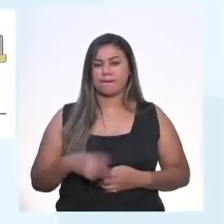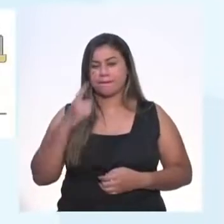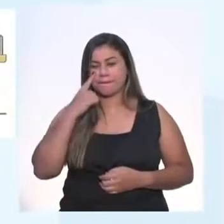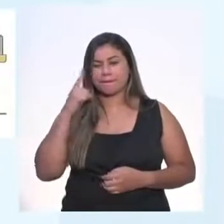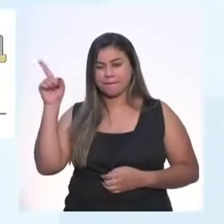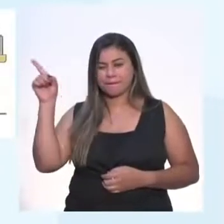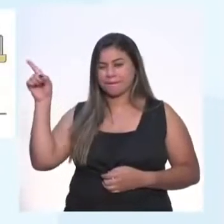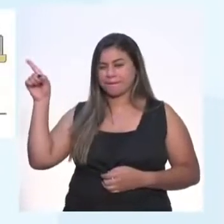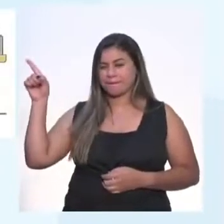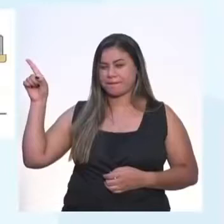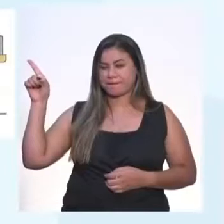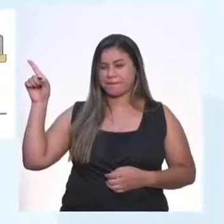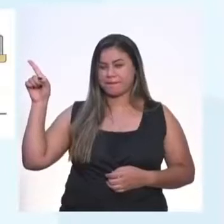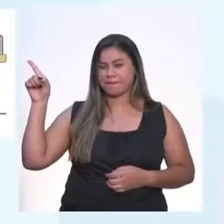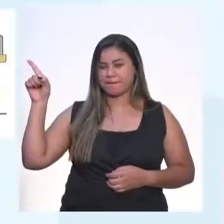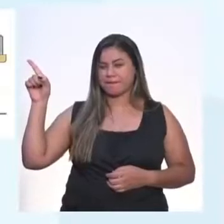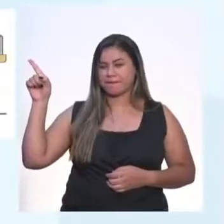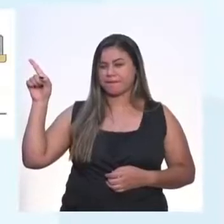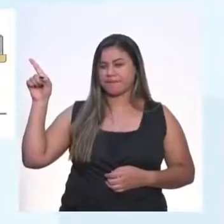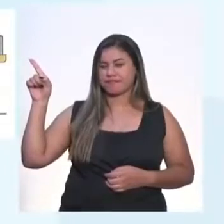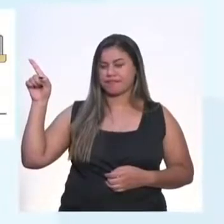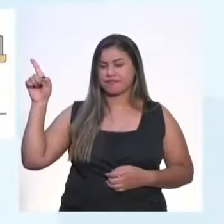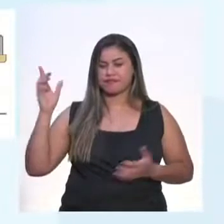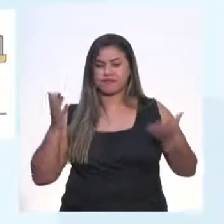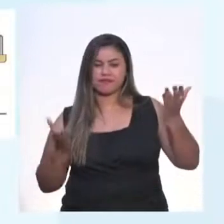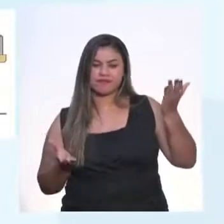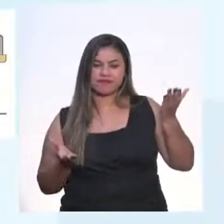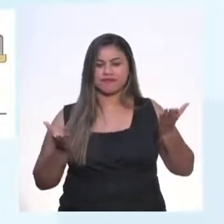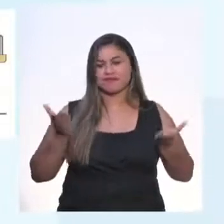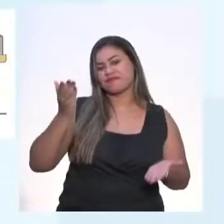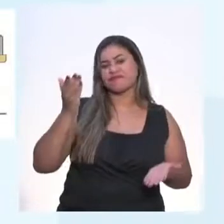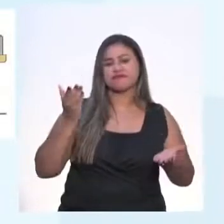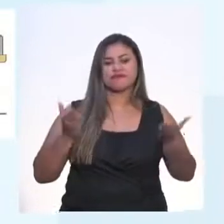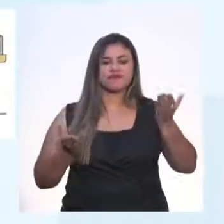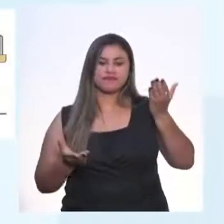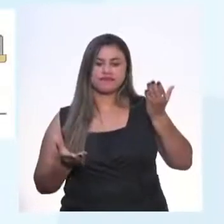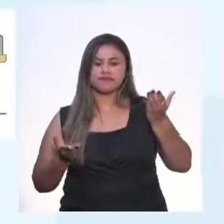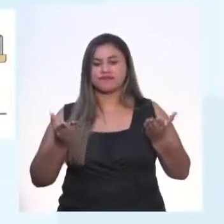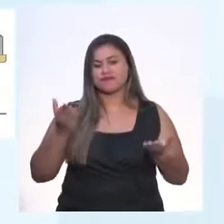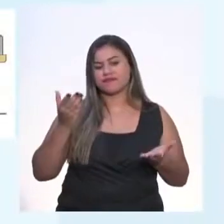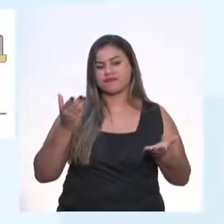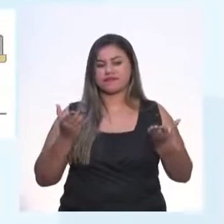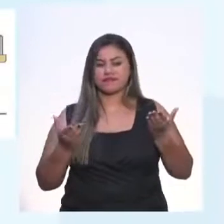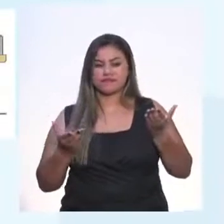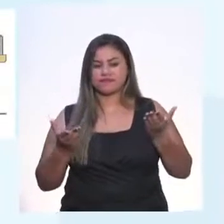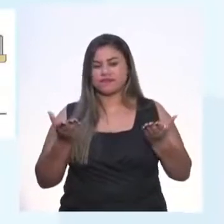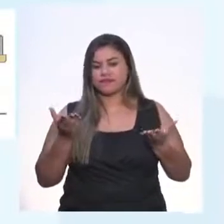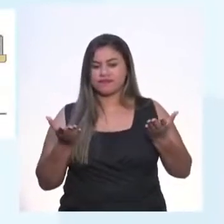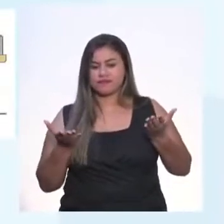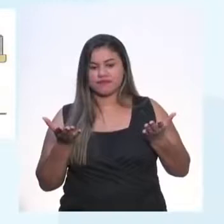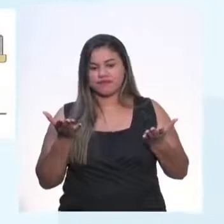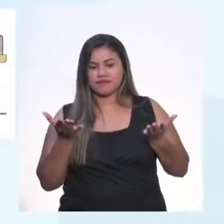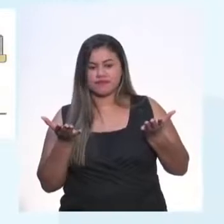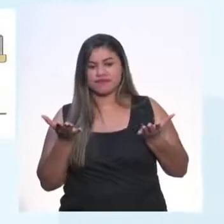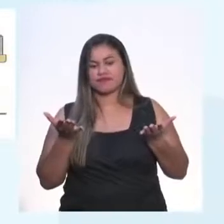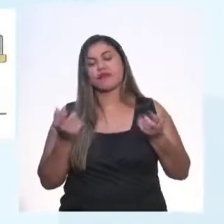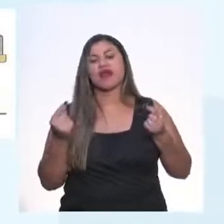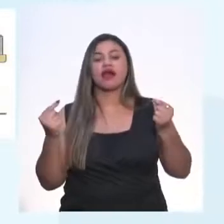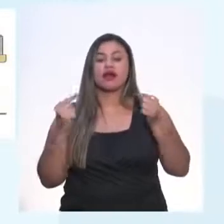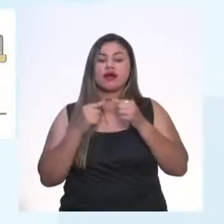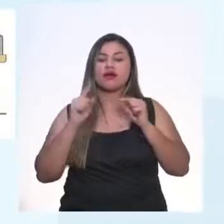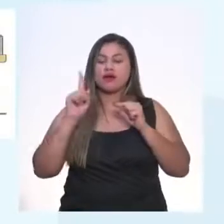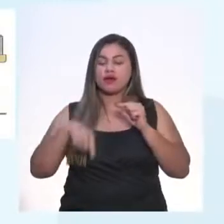aí para vocês, como está na imagem, né? Os pratos estão equilibrados, quer dizer que eles são